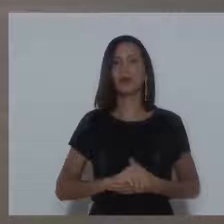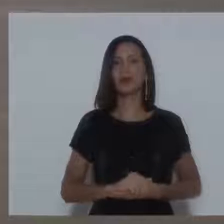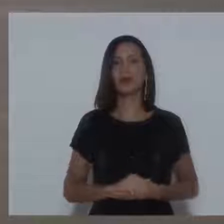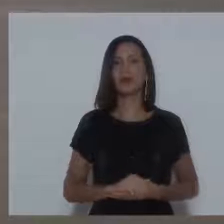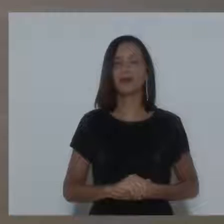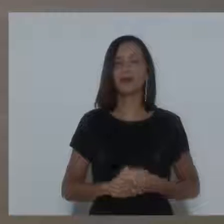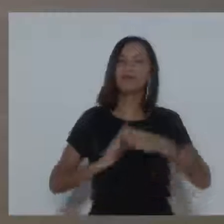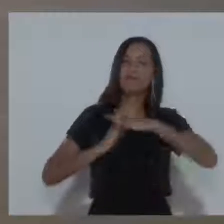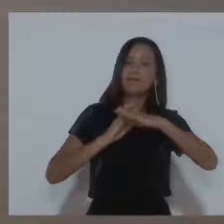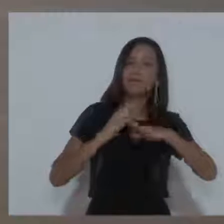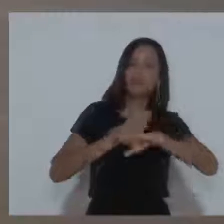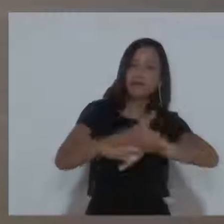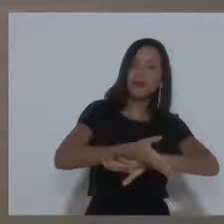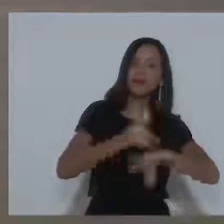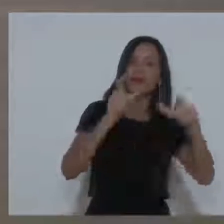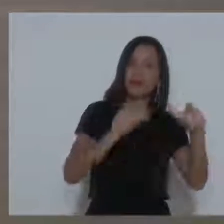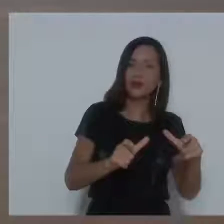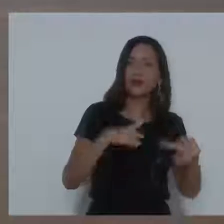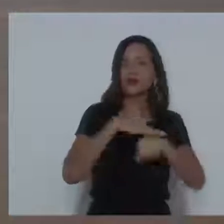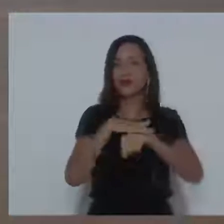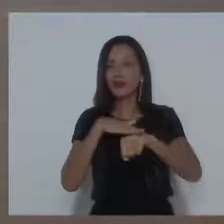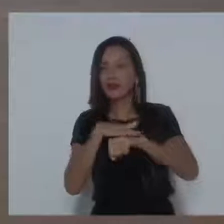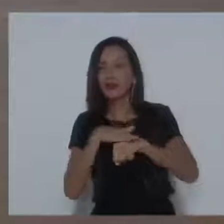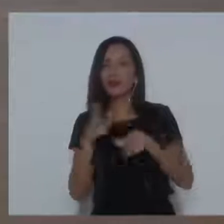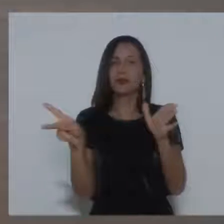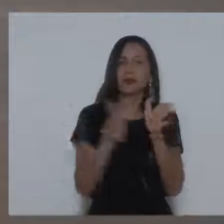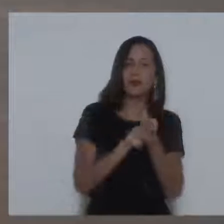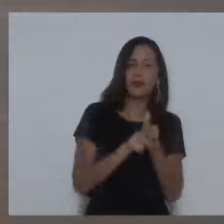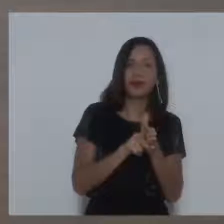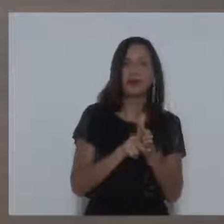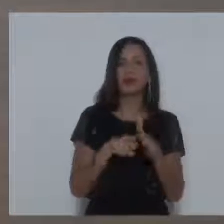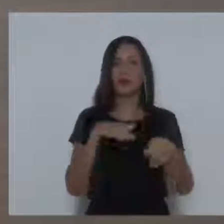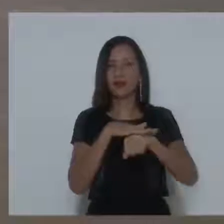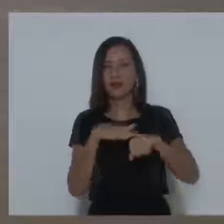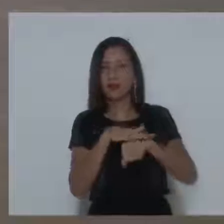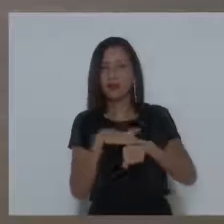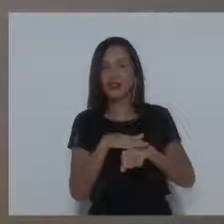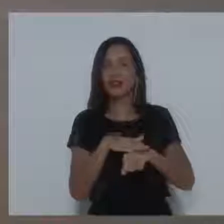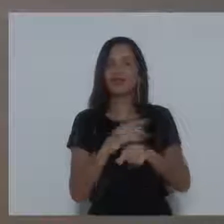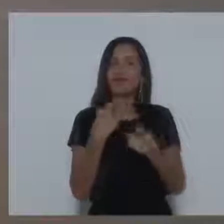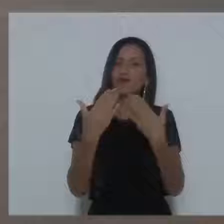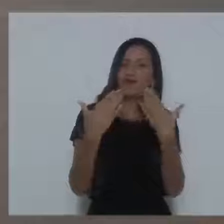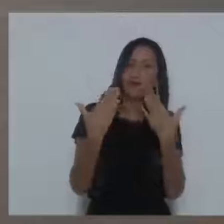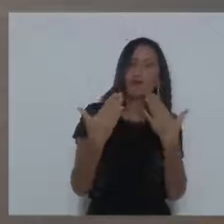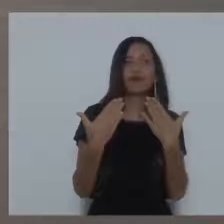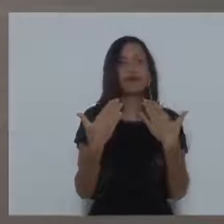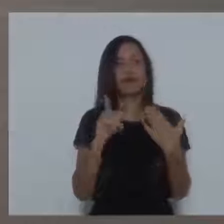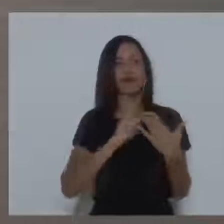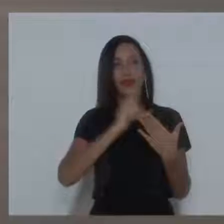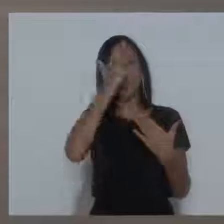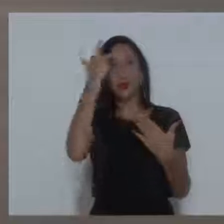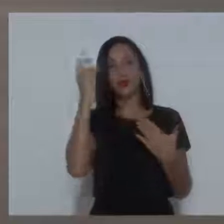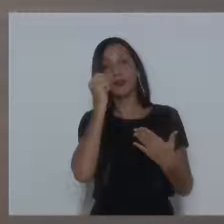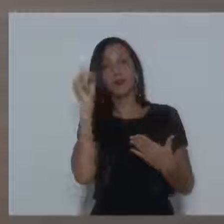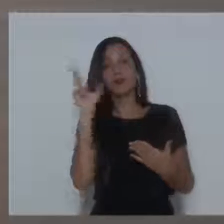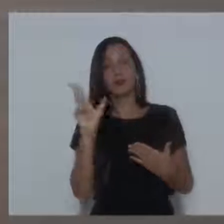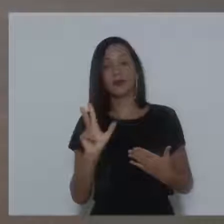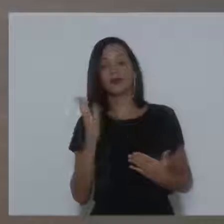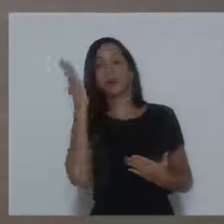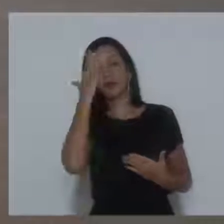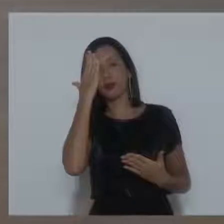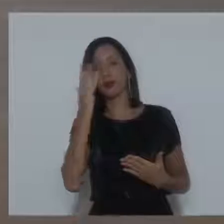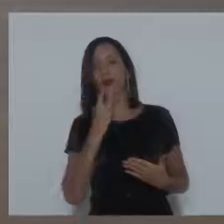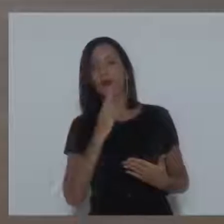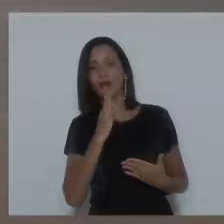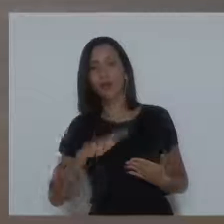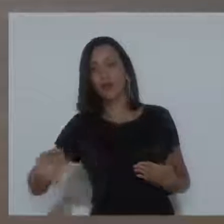ao local, conversamos com alguns proprietários, conversamos também um pouquinho com as pessoas que têm expertise nessa área. Acho que é